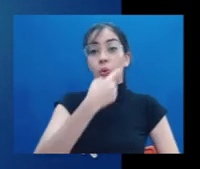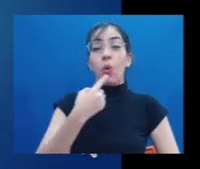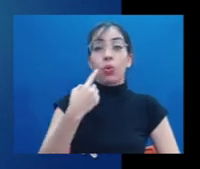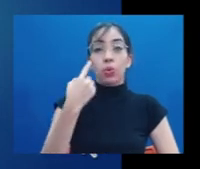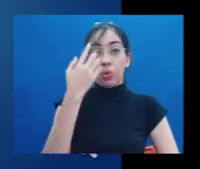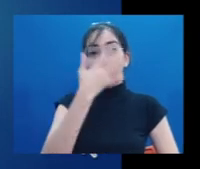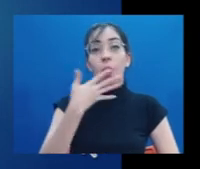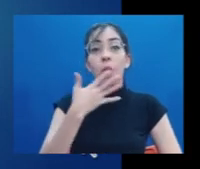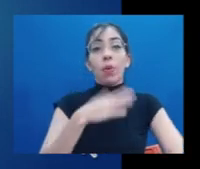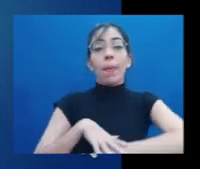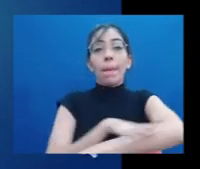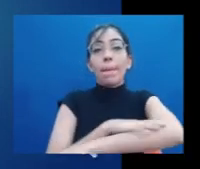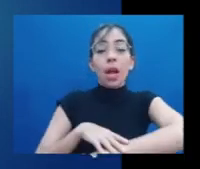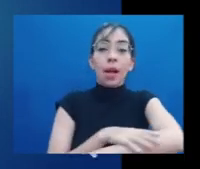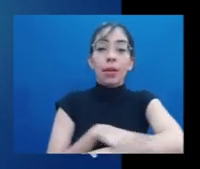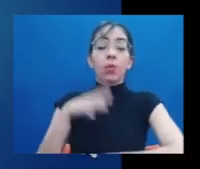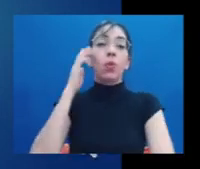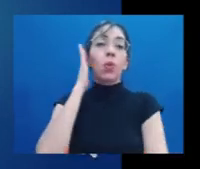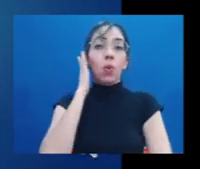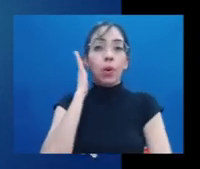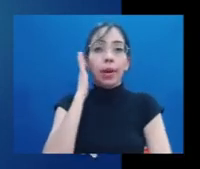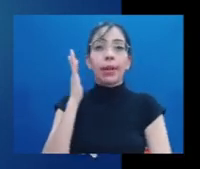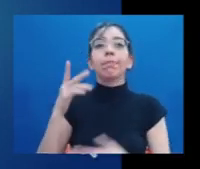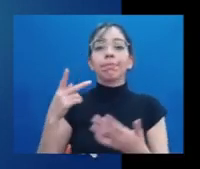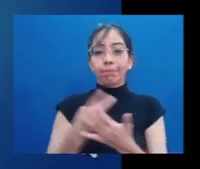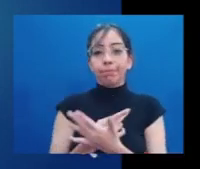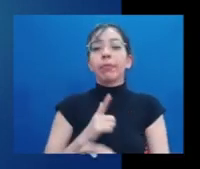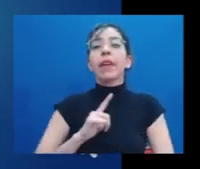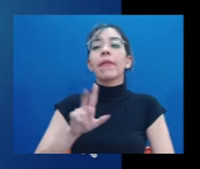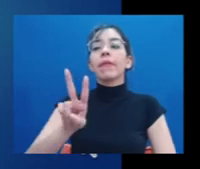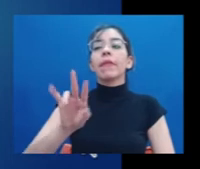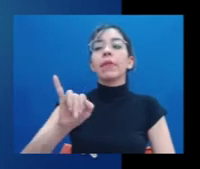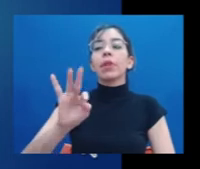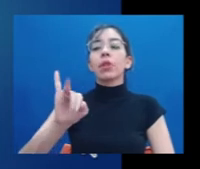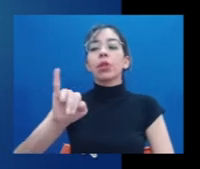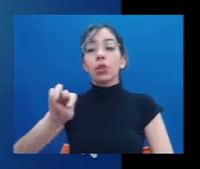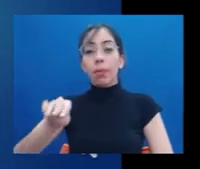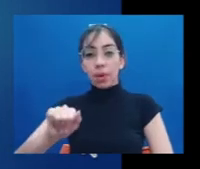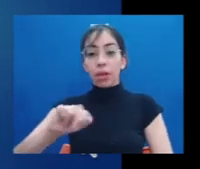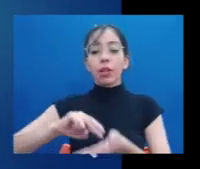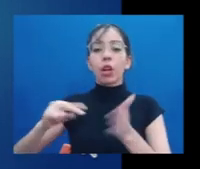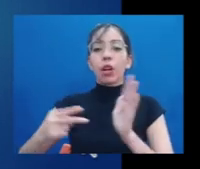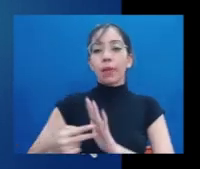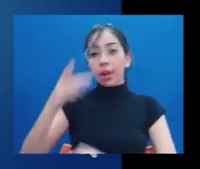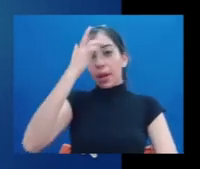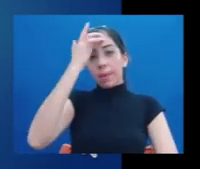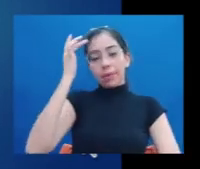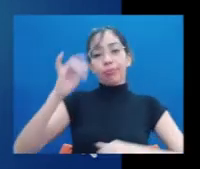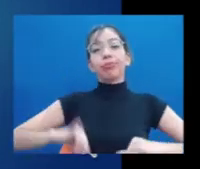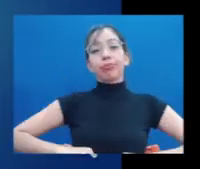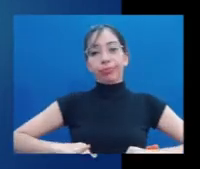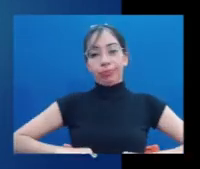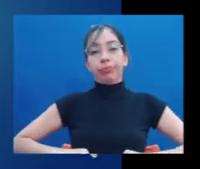Infelizmente, nesse caso da UFMG, um estudante ele ficou ferido com queimaduras de primeiro e segundo grau, no rosto, nos braços e nas